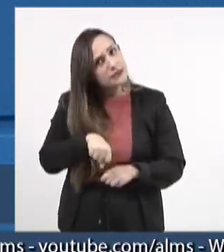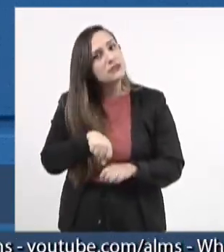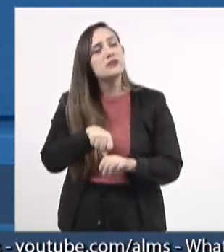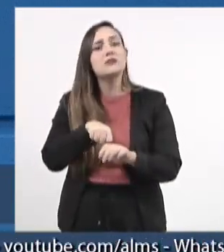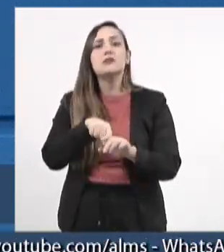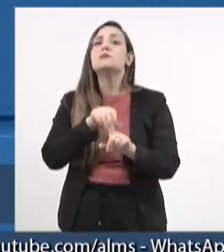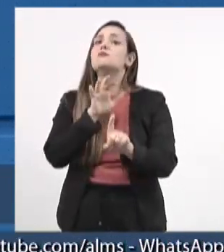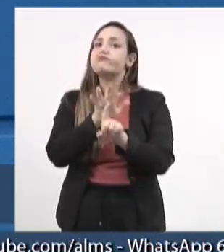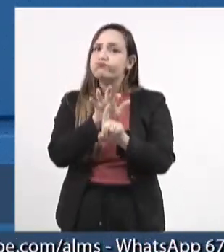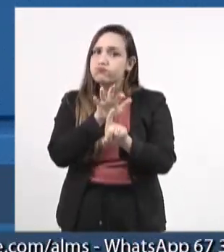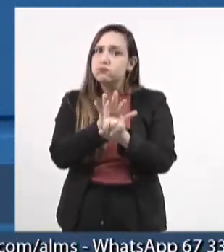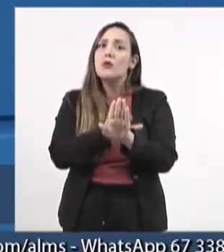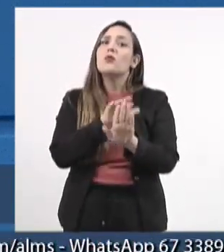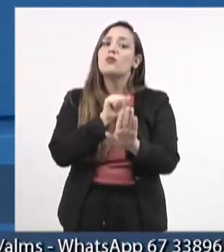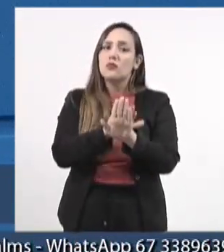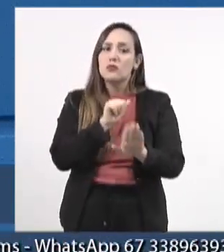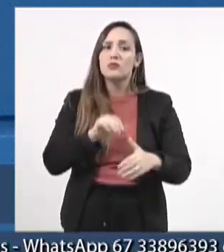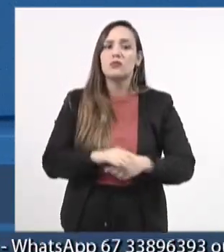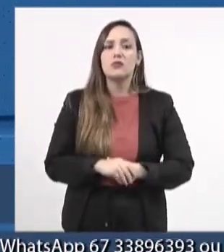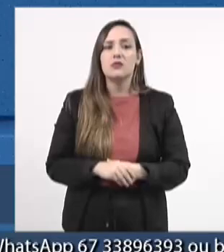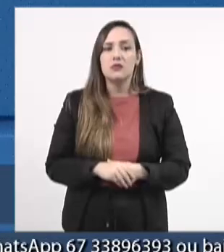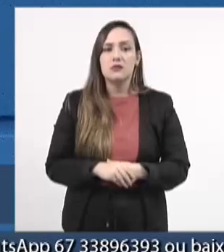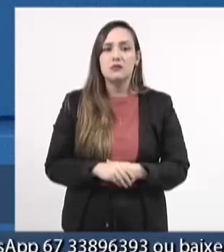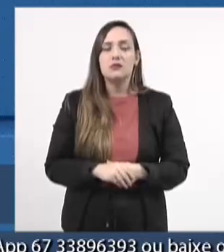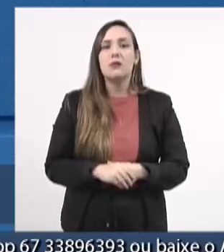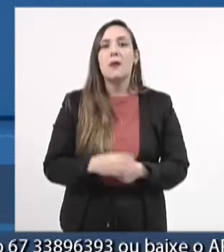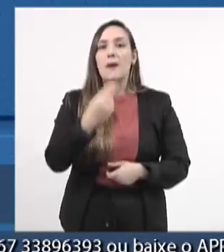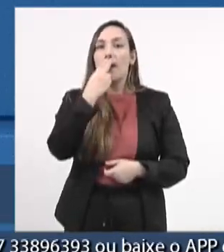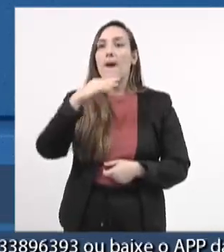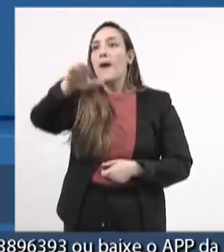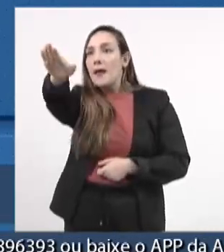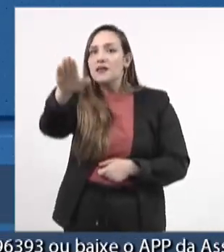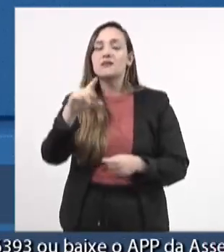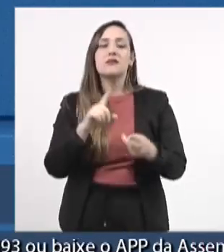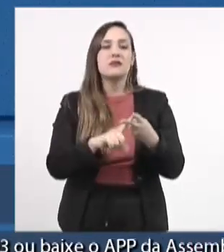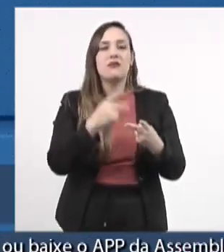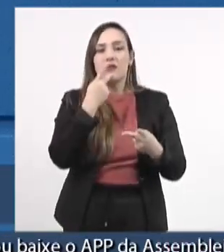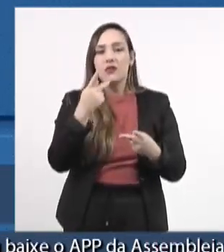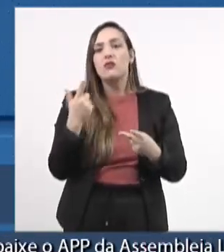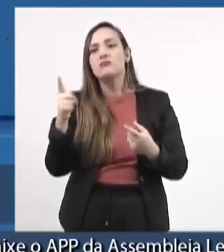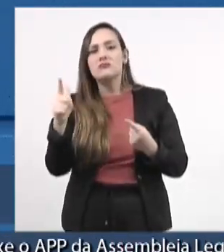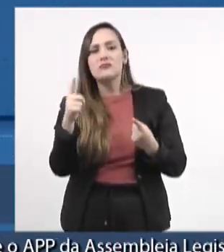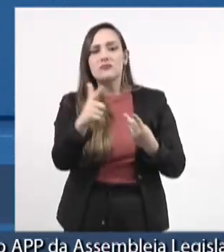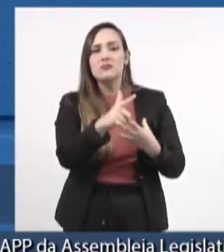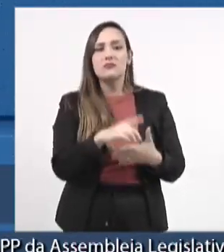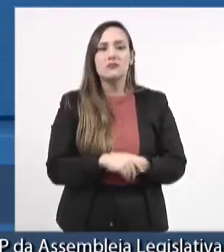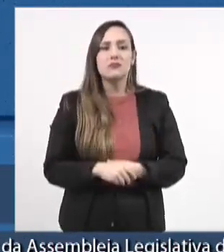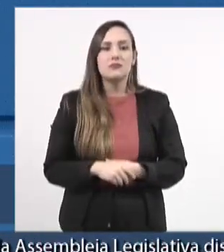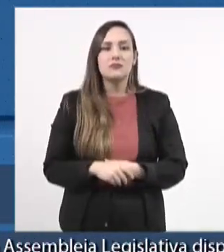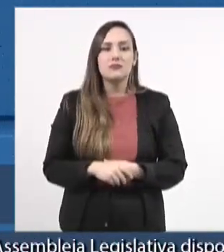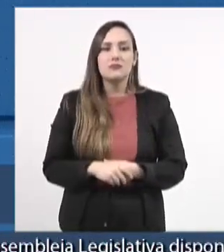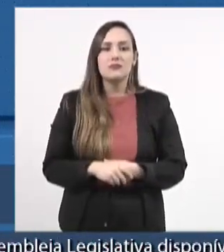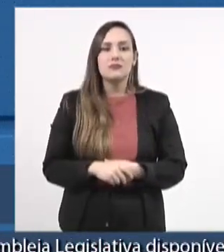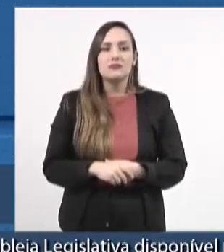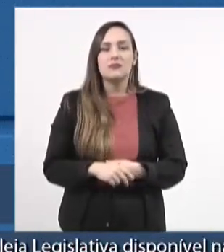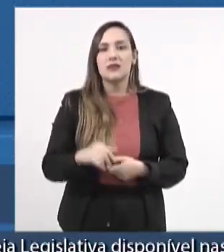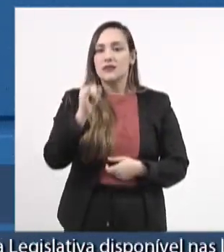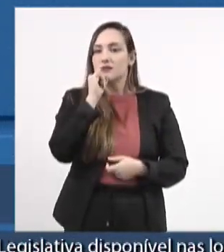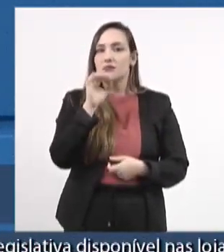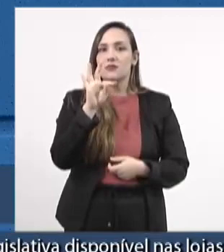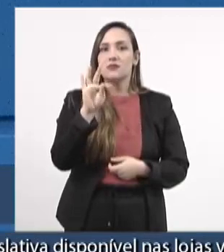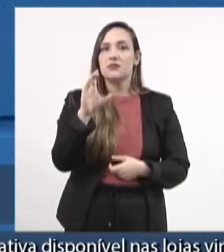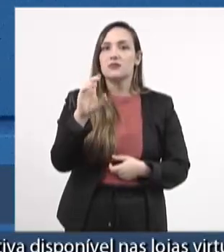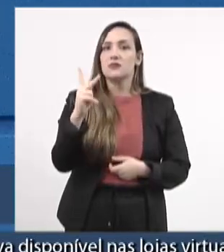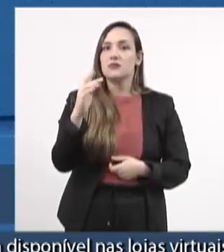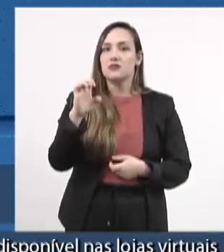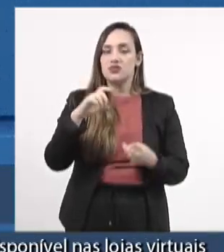certo? Porque Vossa Excelência falou aí de Hitler, falou disso, falou daquilo, mas Vossa Excelência não falou de Che Guevara, Vossa Excelência